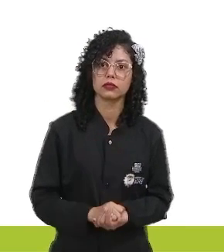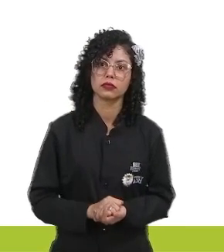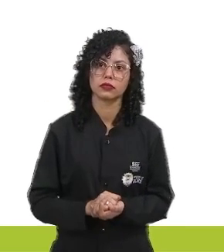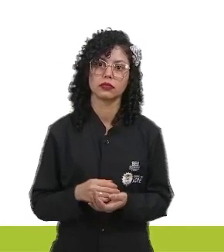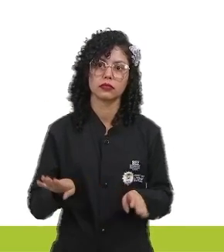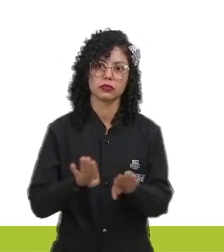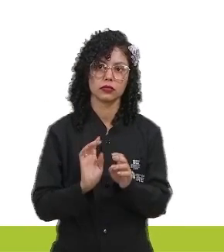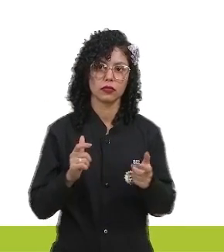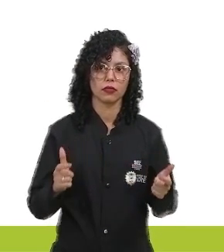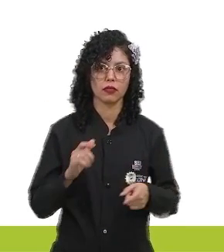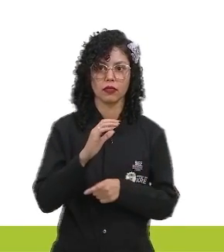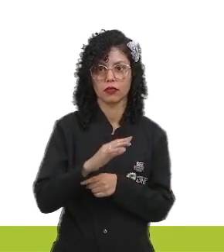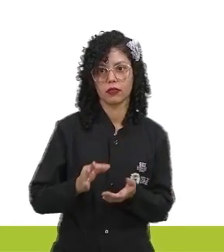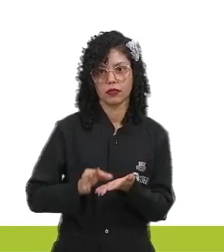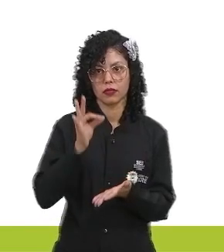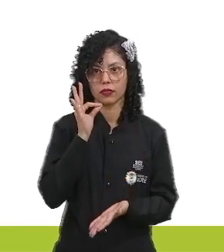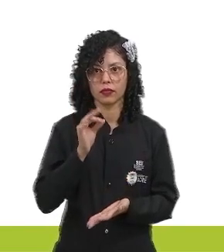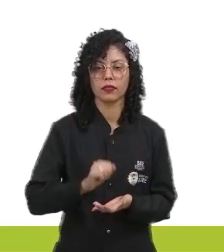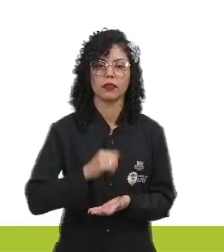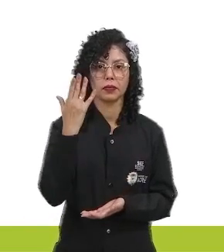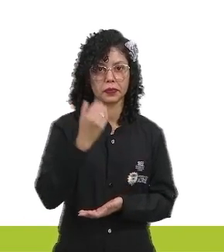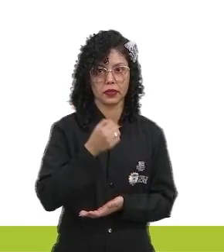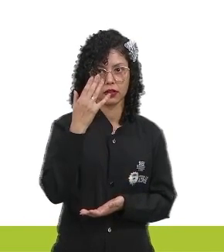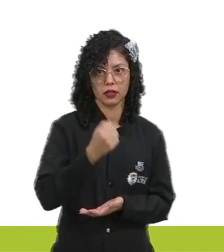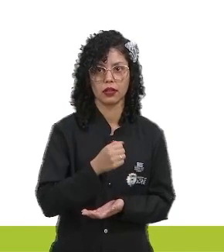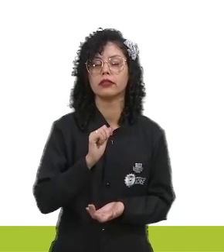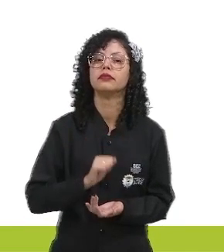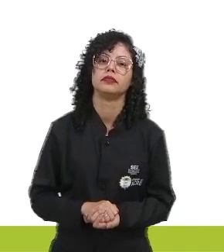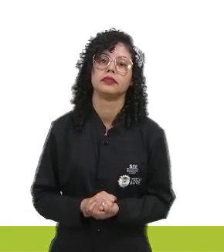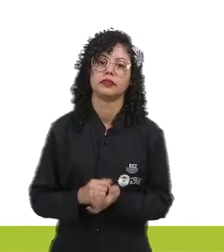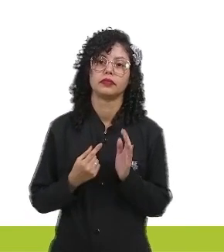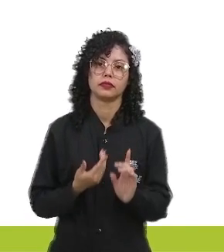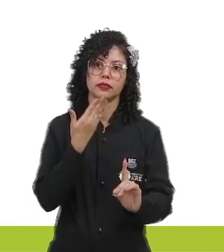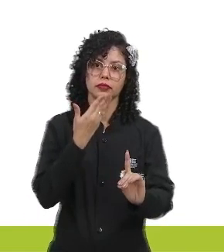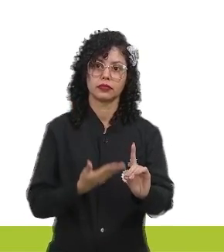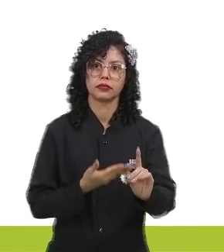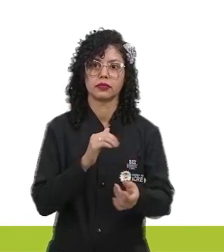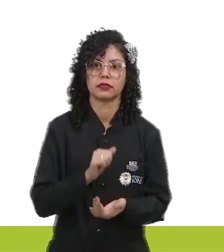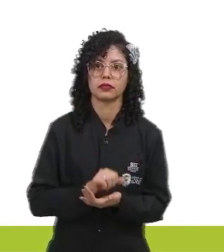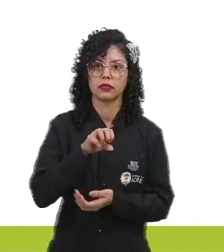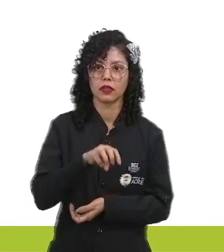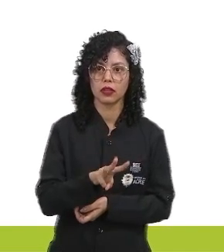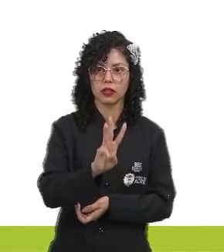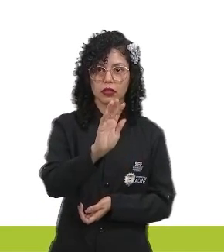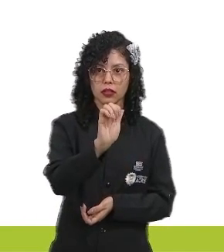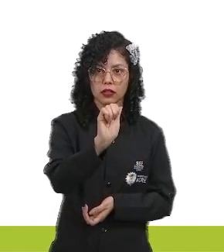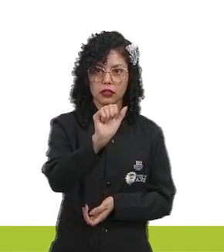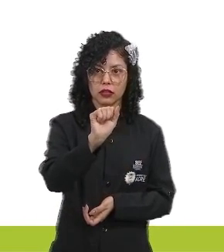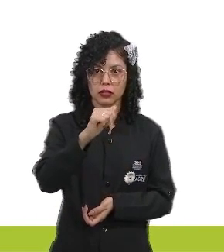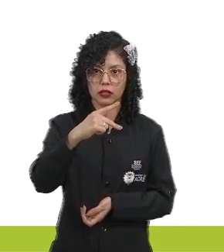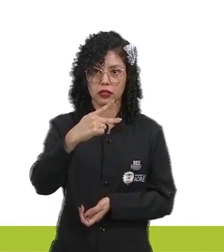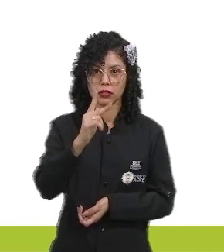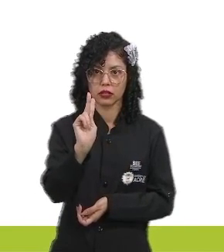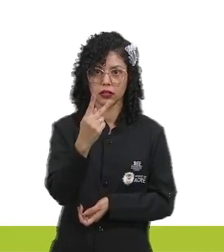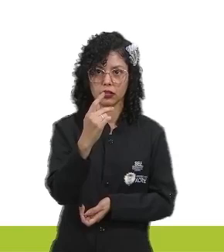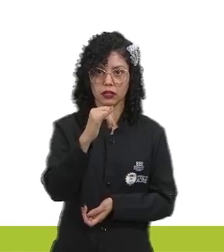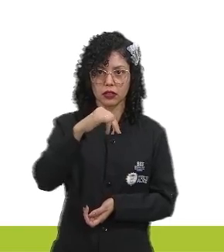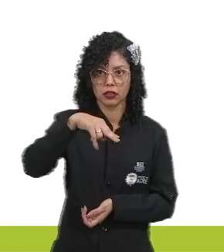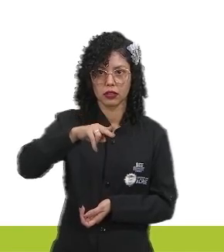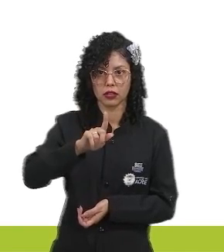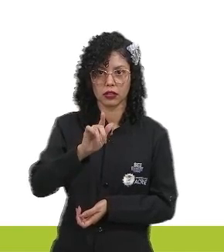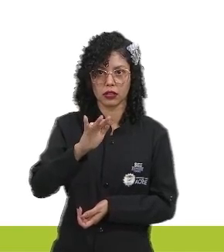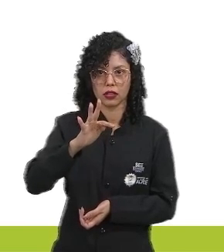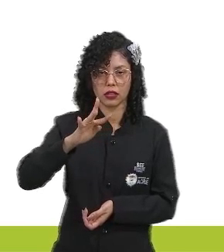dessa República Café com Leite o Washington Luiz, né, que era representante dos paulistas, a essa época vai enfrentar,